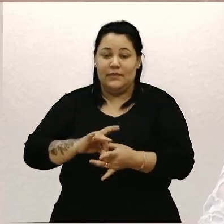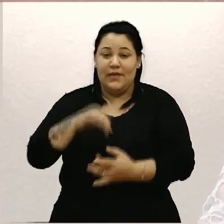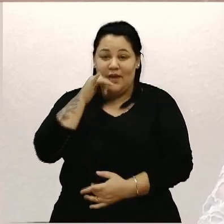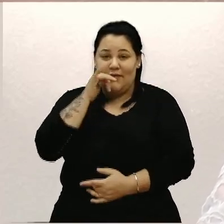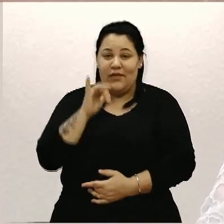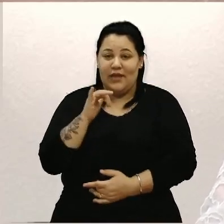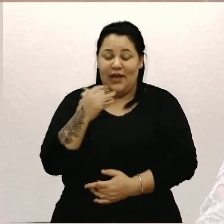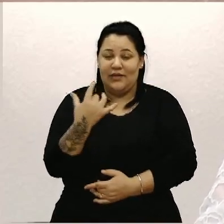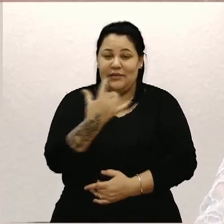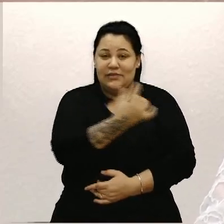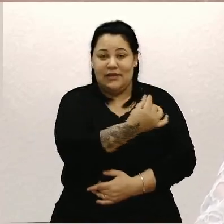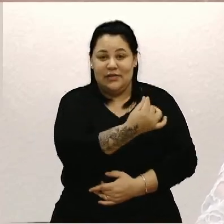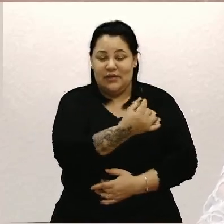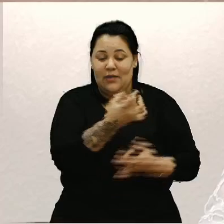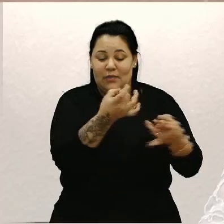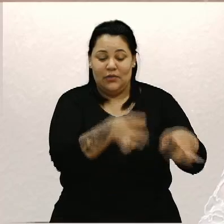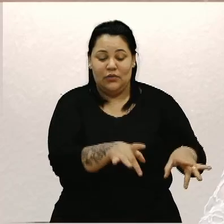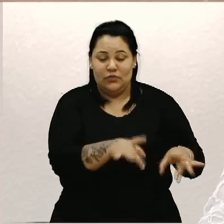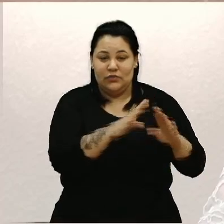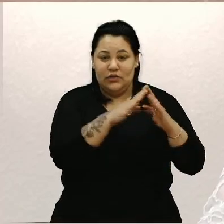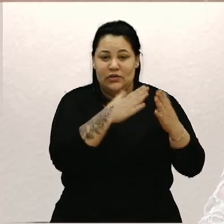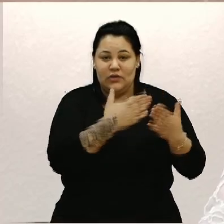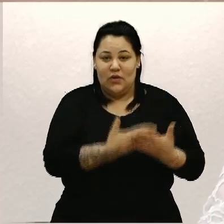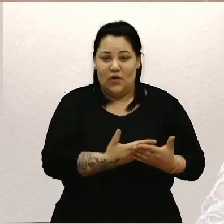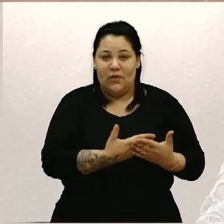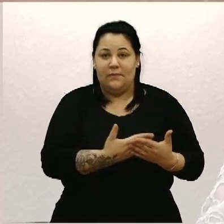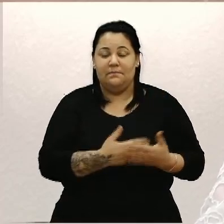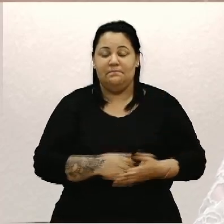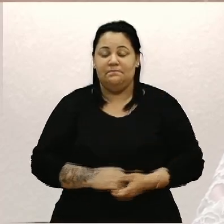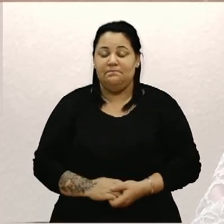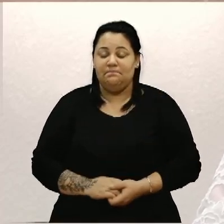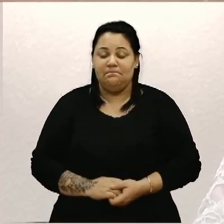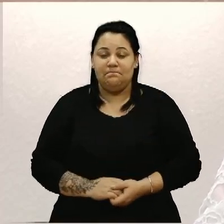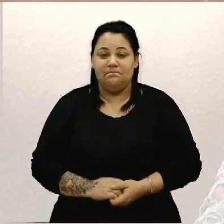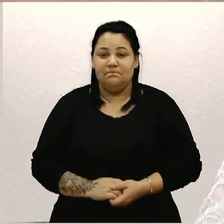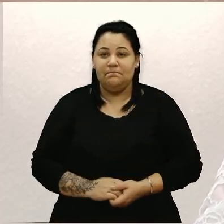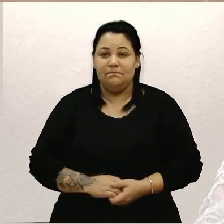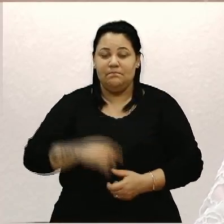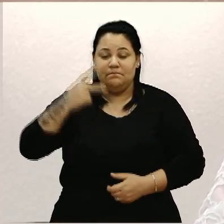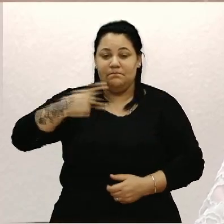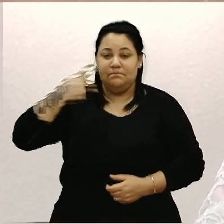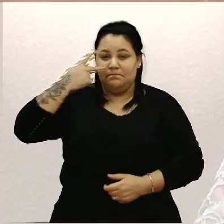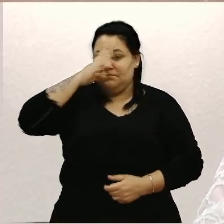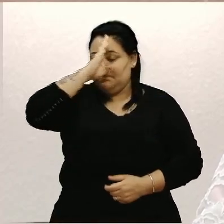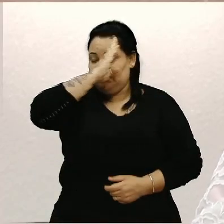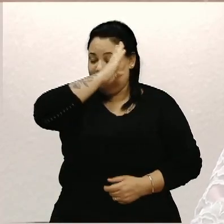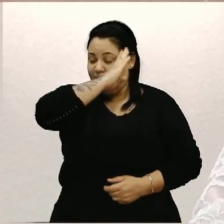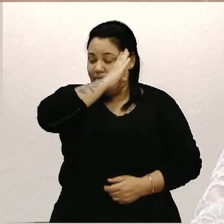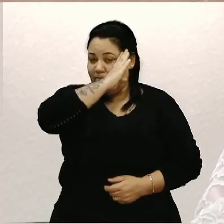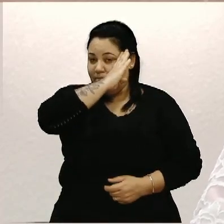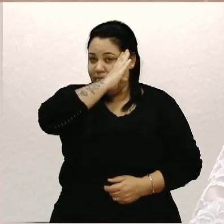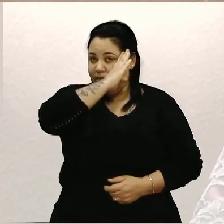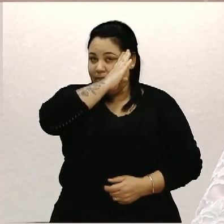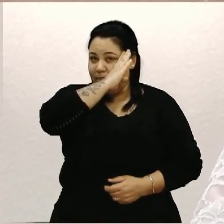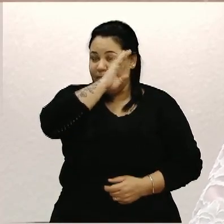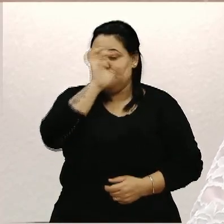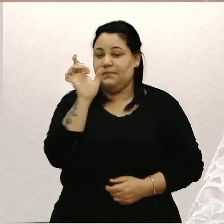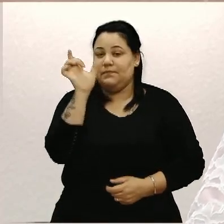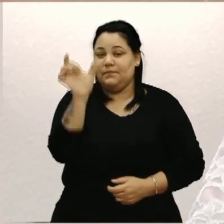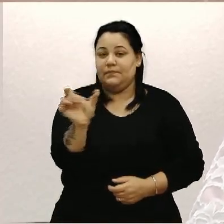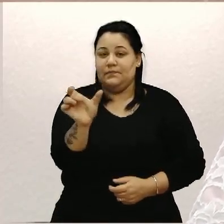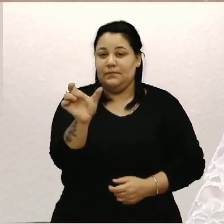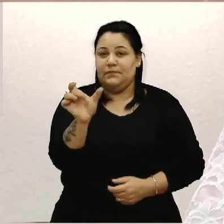Conto, Todos Contam, no município de Caxias do Sul. Relator, vereador Adriano Bressan. Com a palavra,